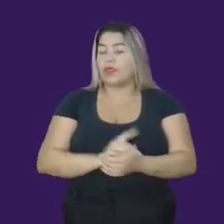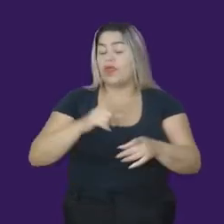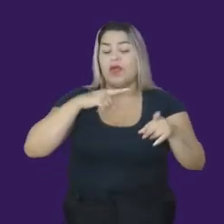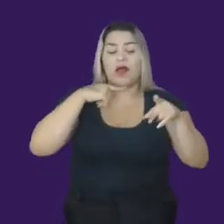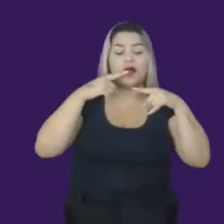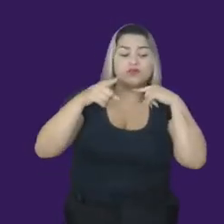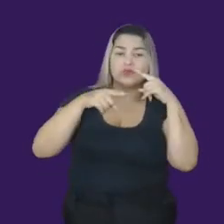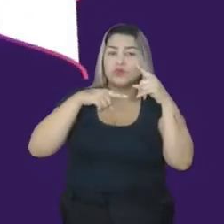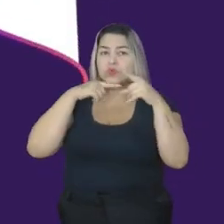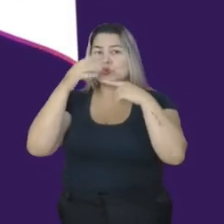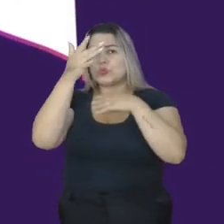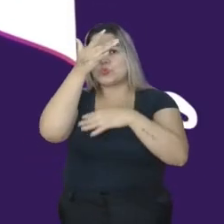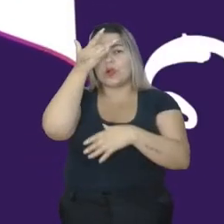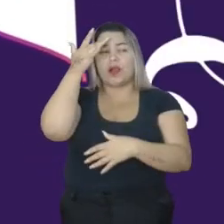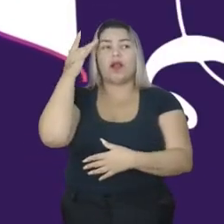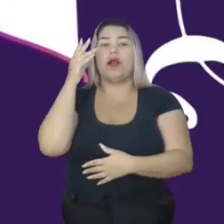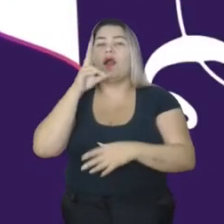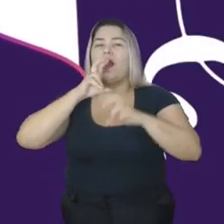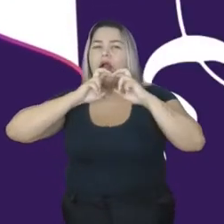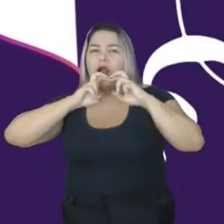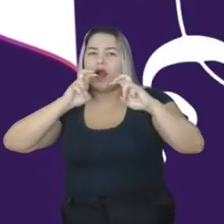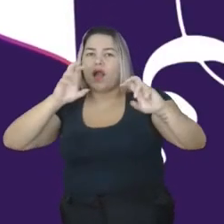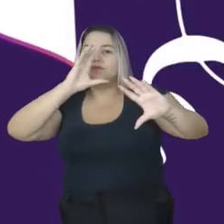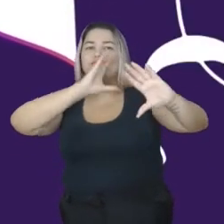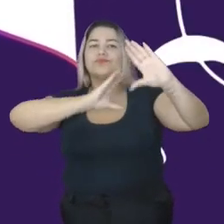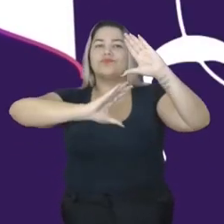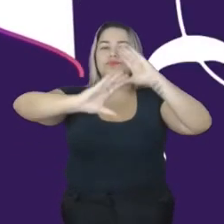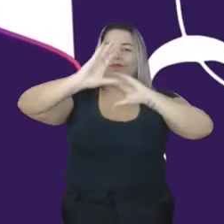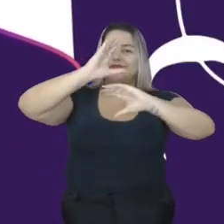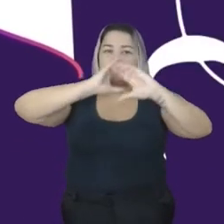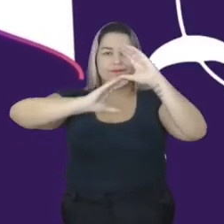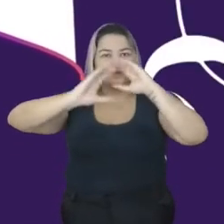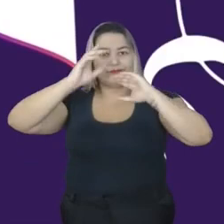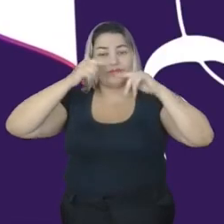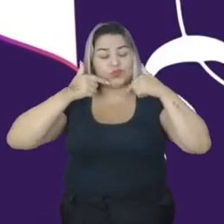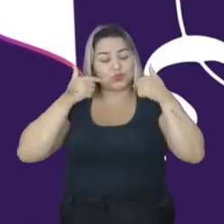Ninguém vai me impedir de cantar e lutar.